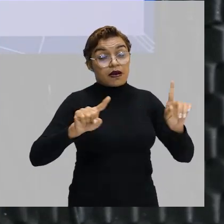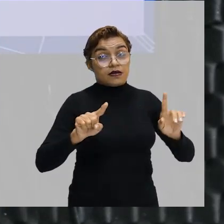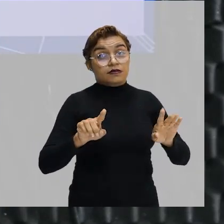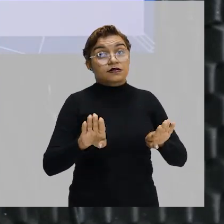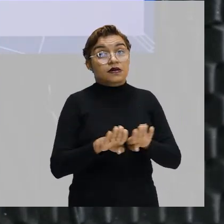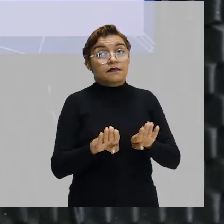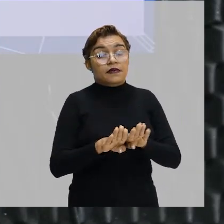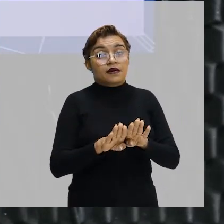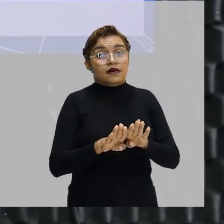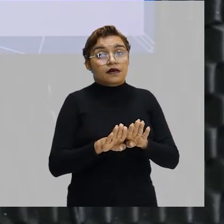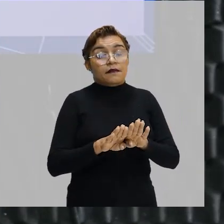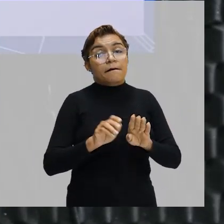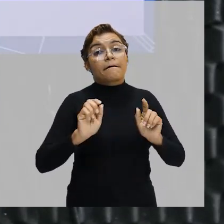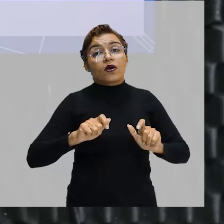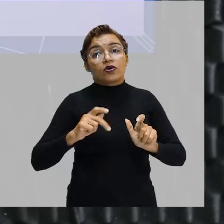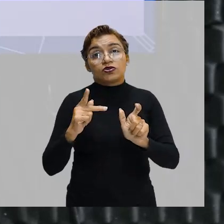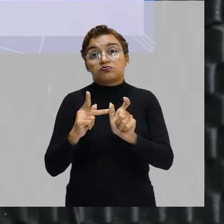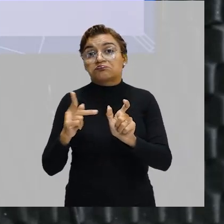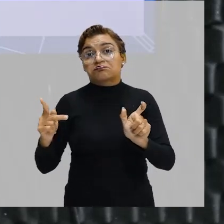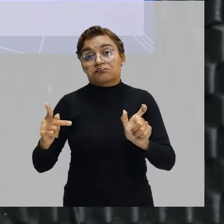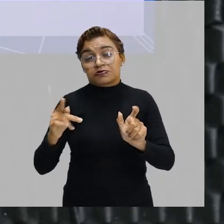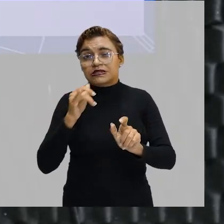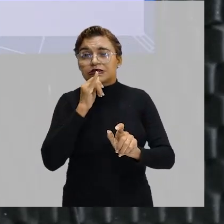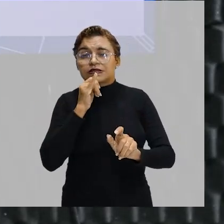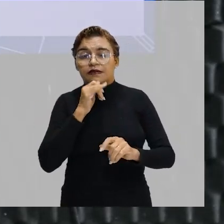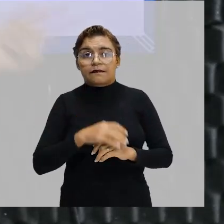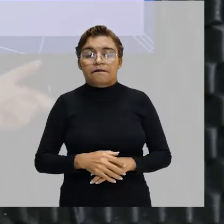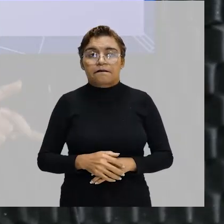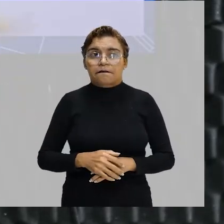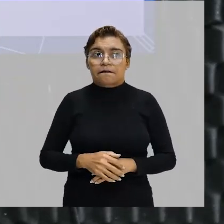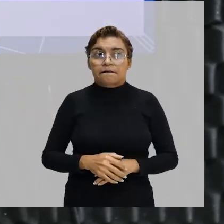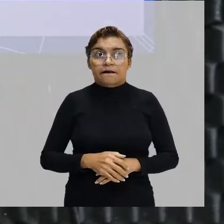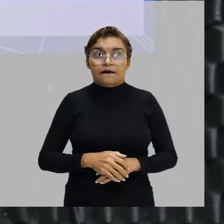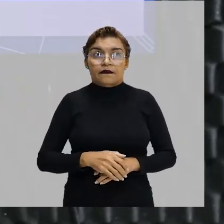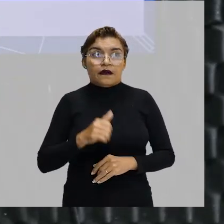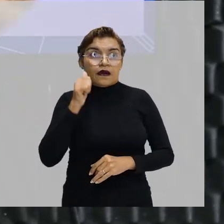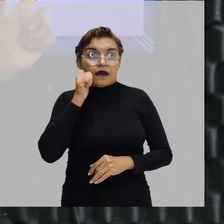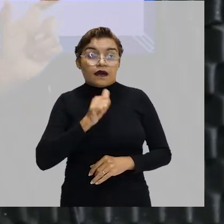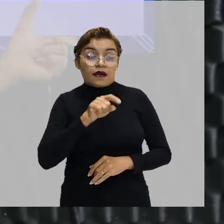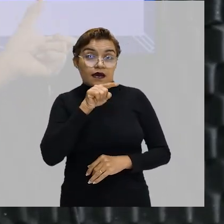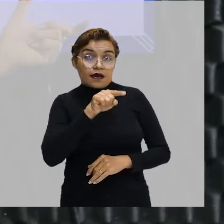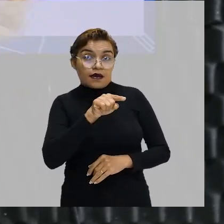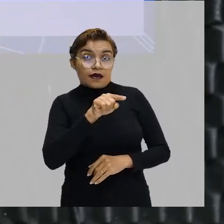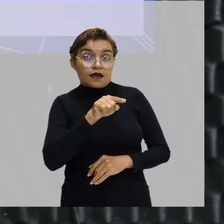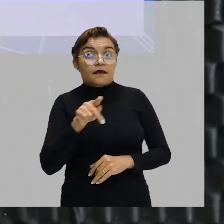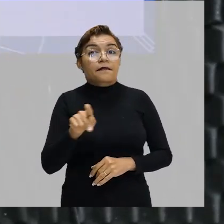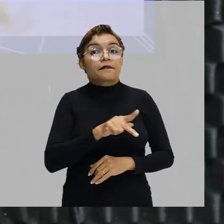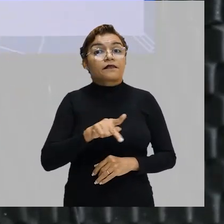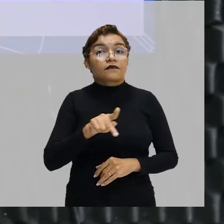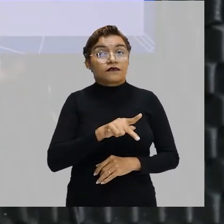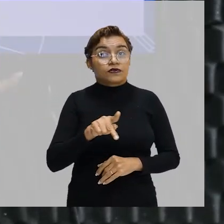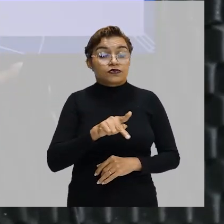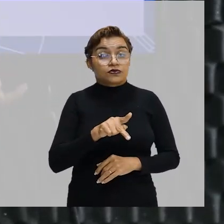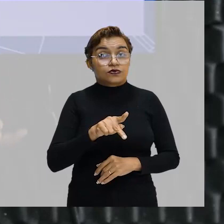ser um predicativo. Quando eu digo assim, ela é professora. Professora é substantivo,